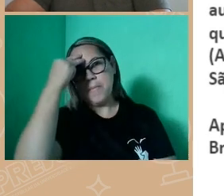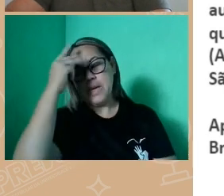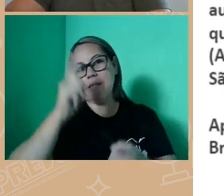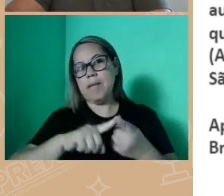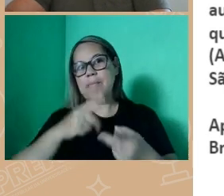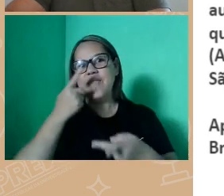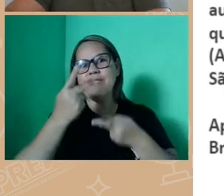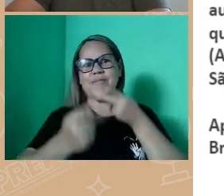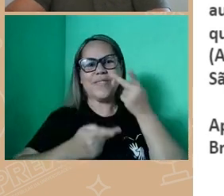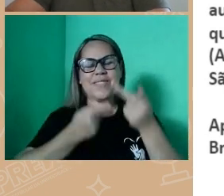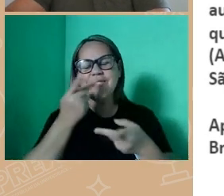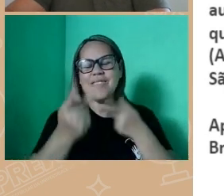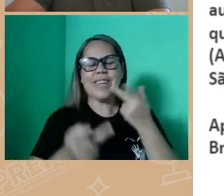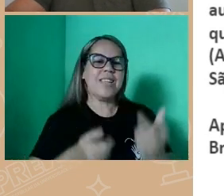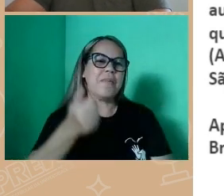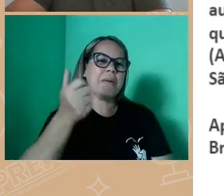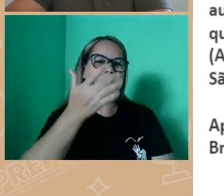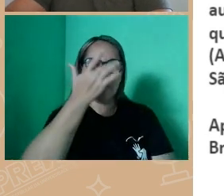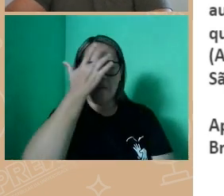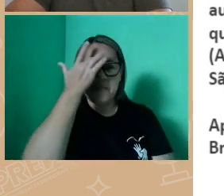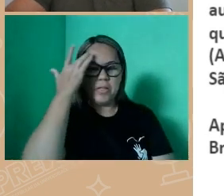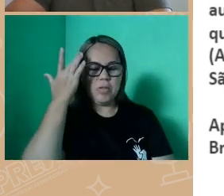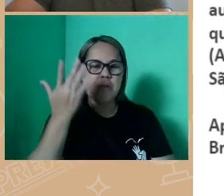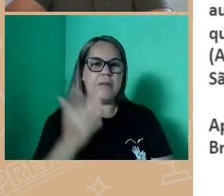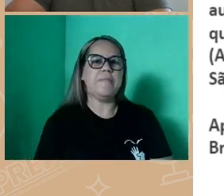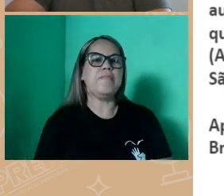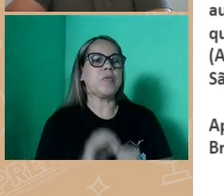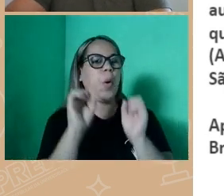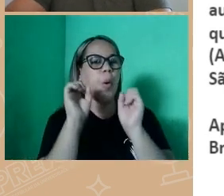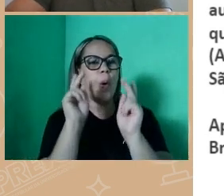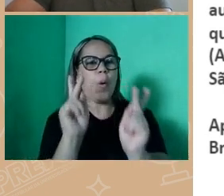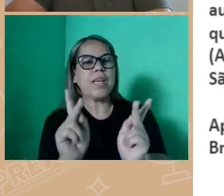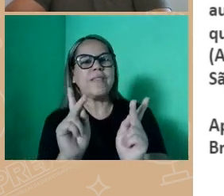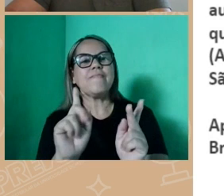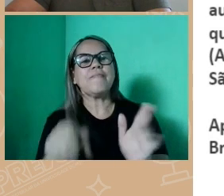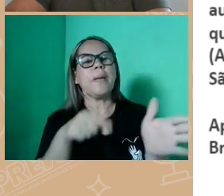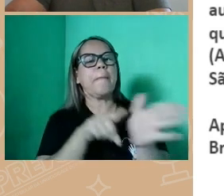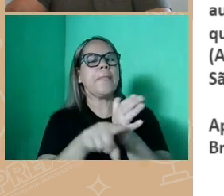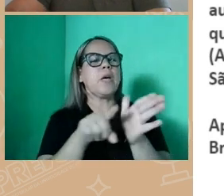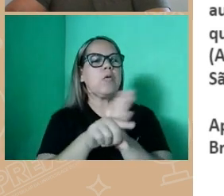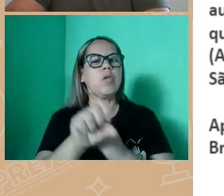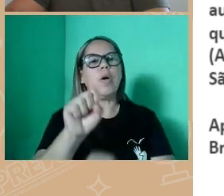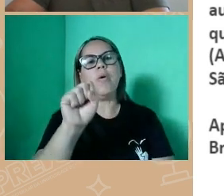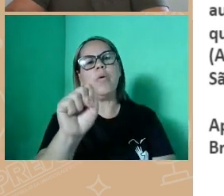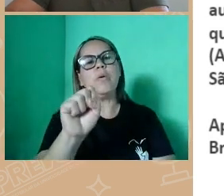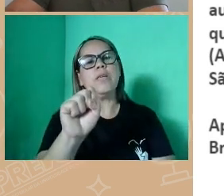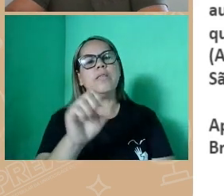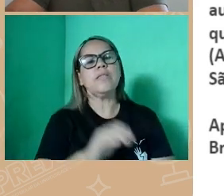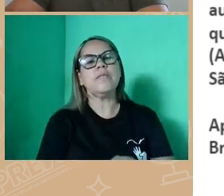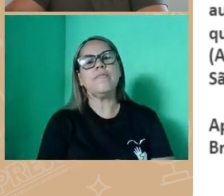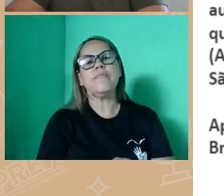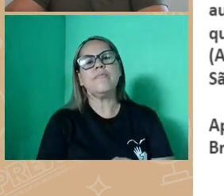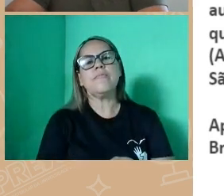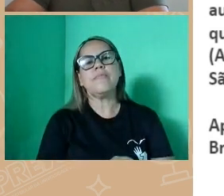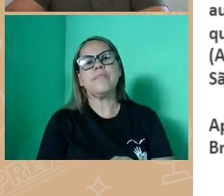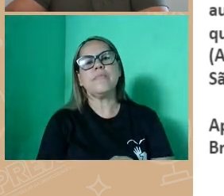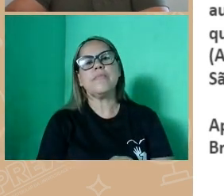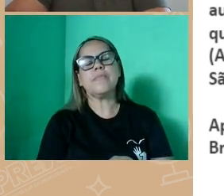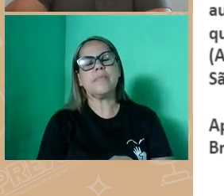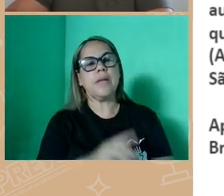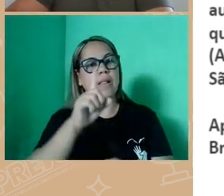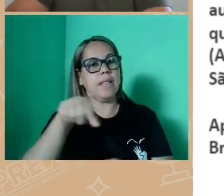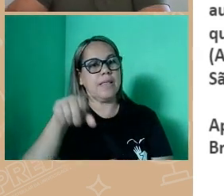memórias em primeira pessoa ok questão 8 gabarito letra E